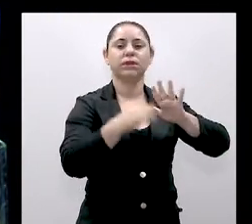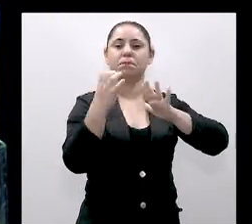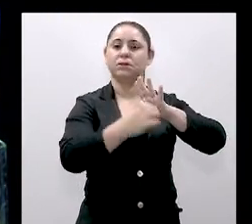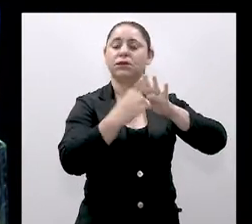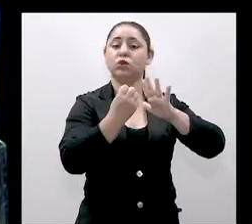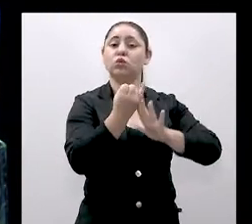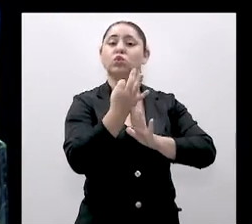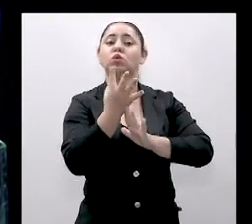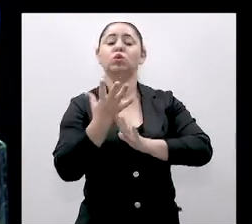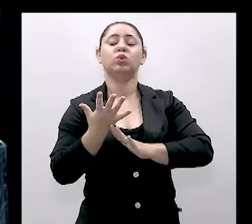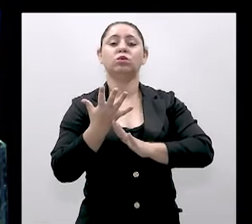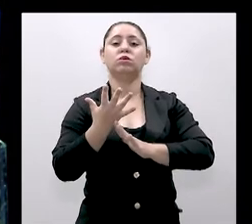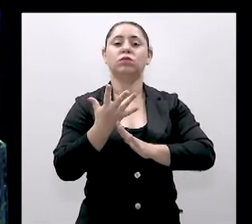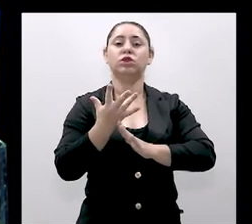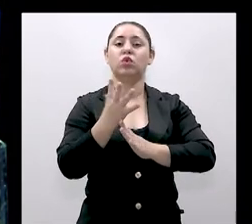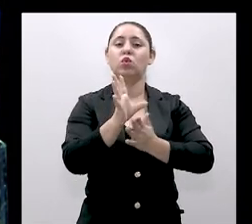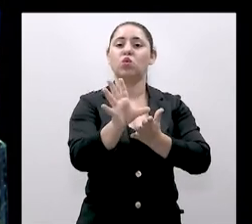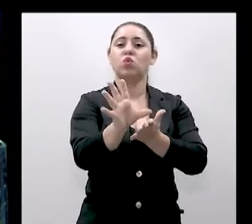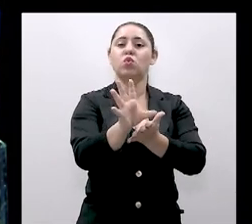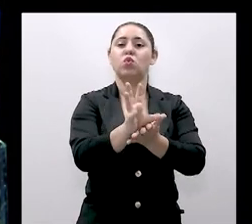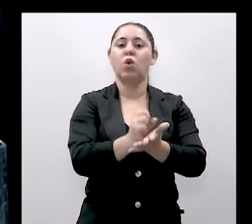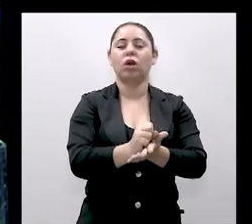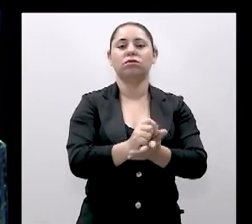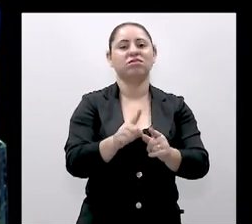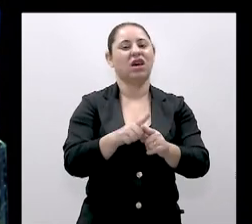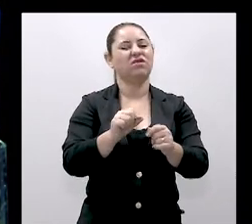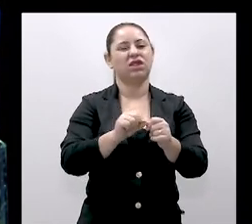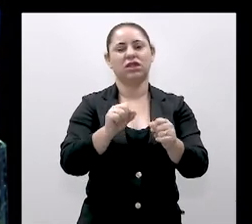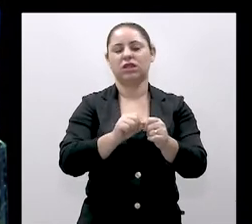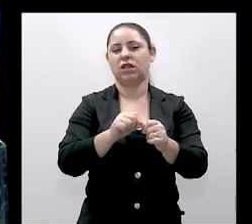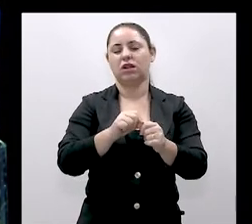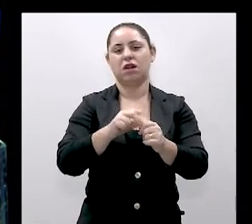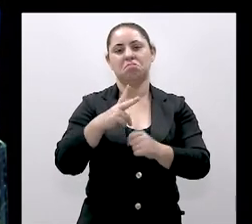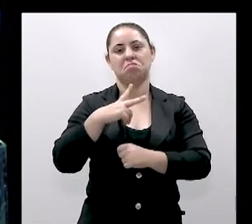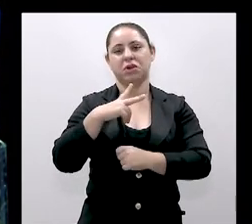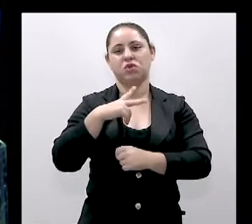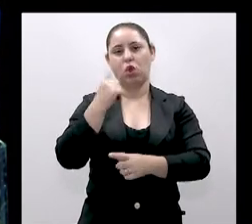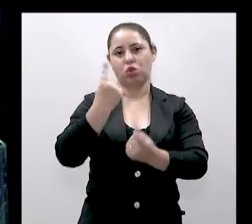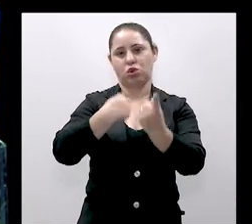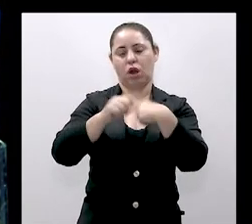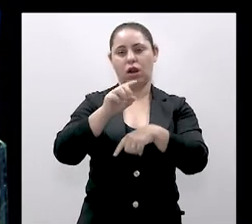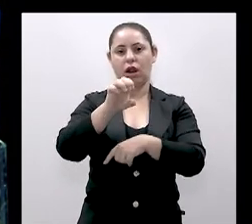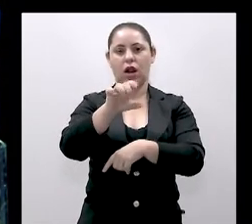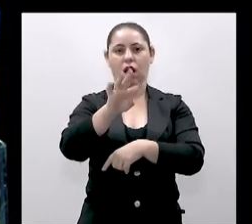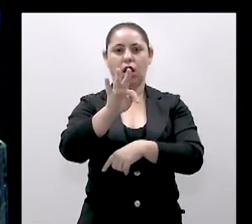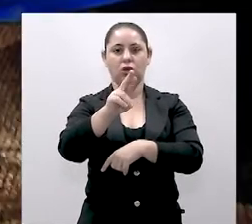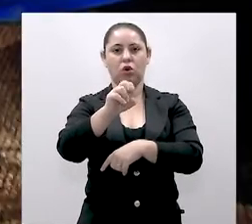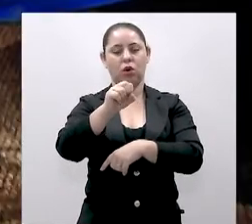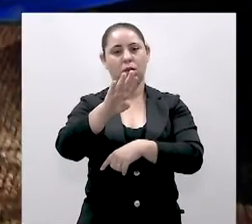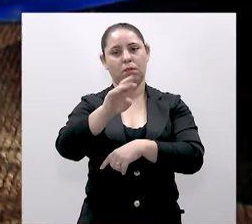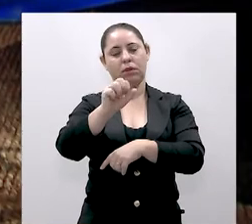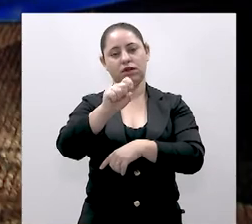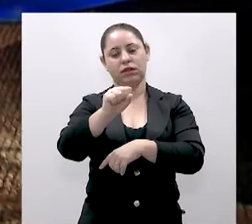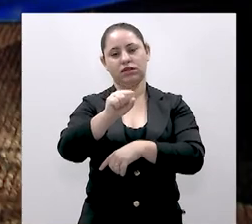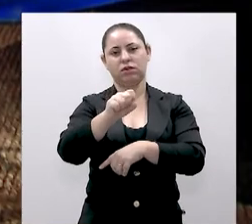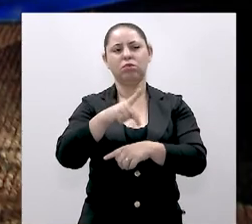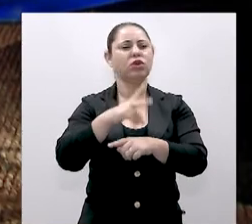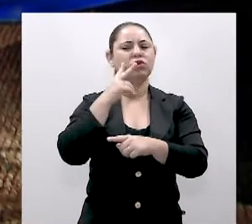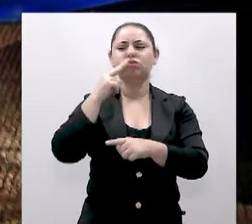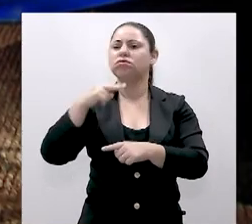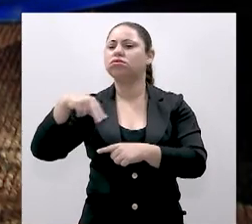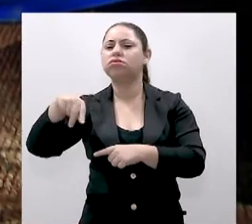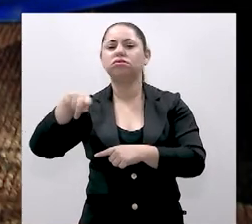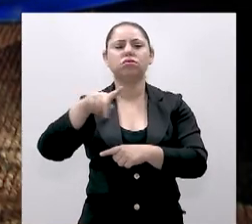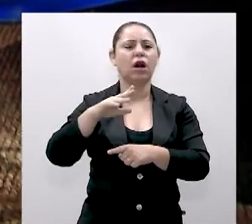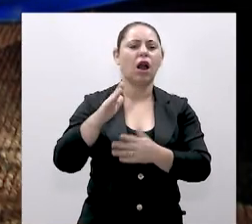eu acho muito pouco provável é que se faça a privatização da Eletrobras você pode eventualmente